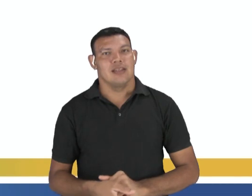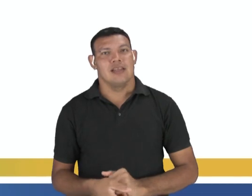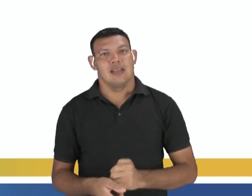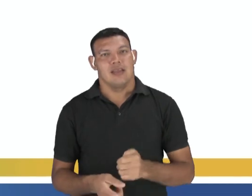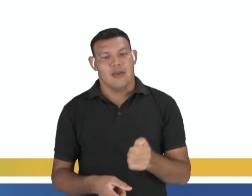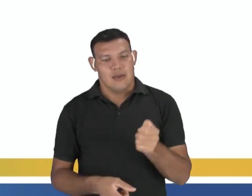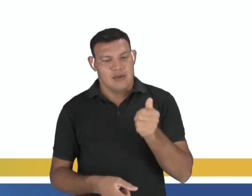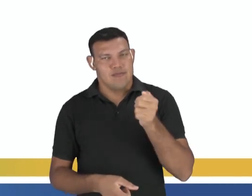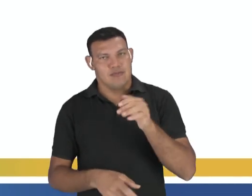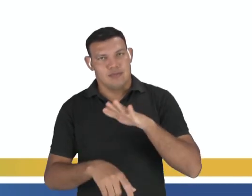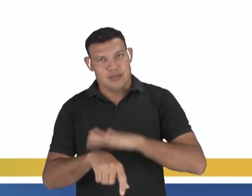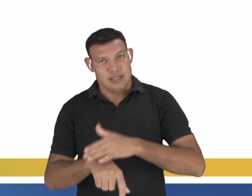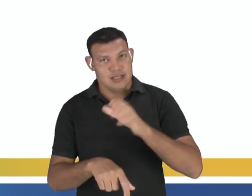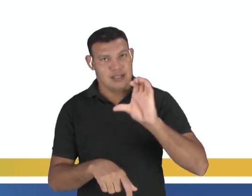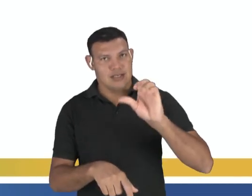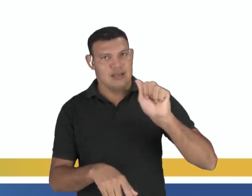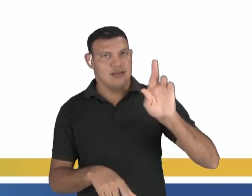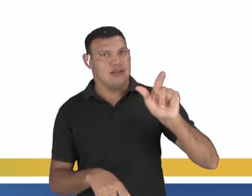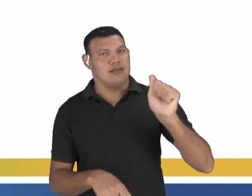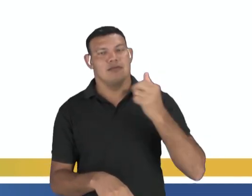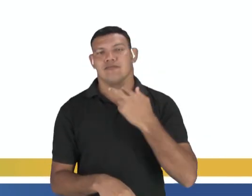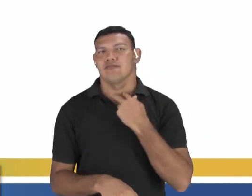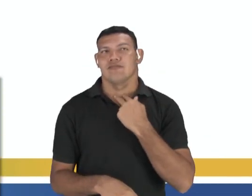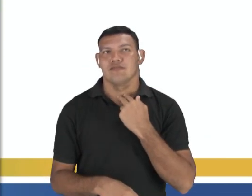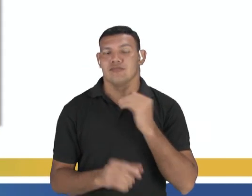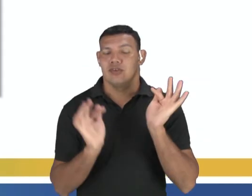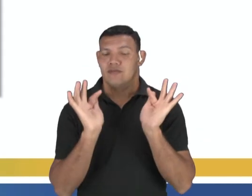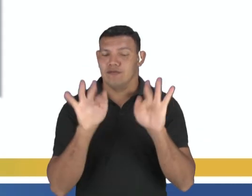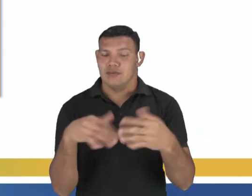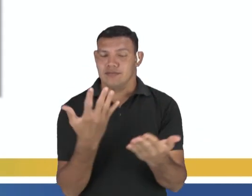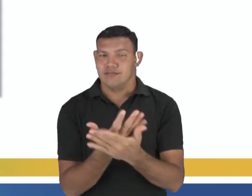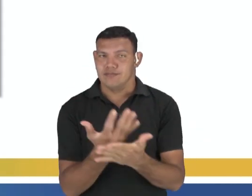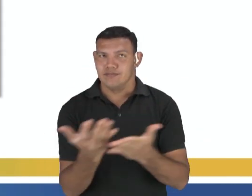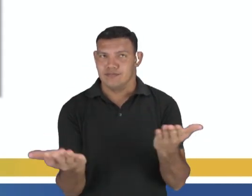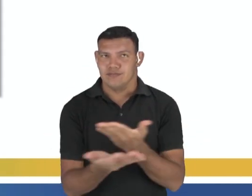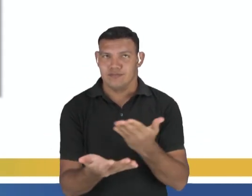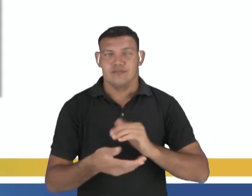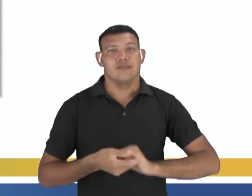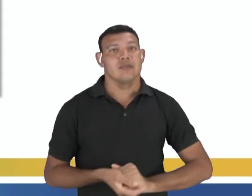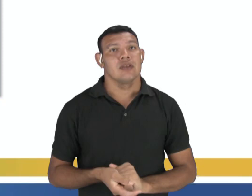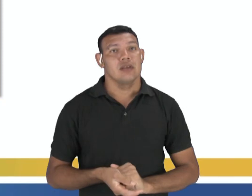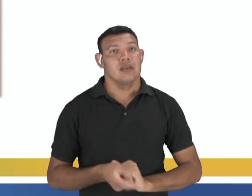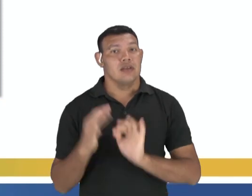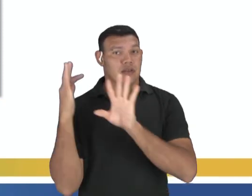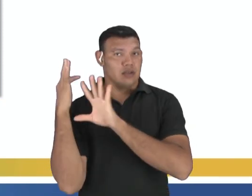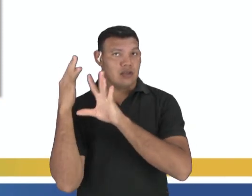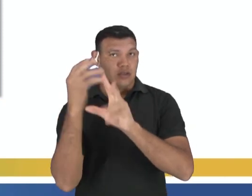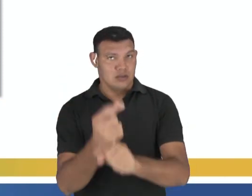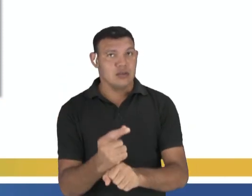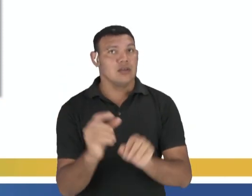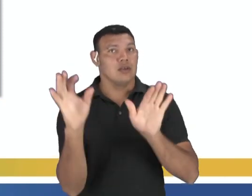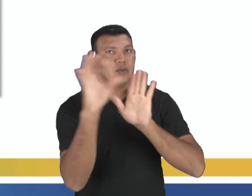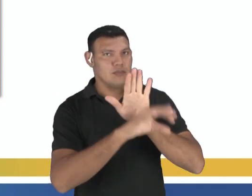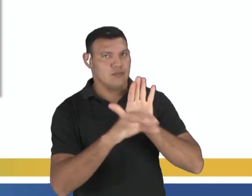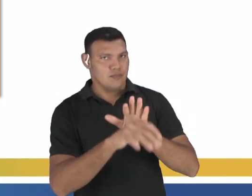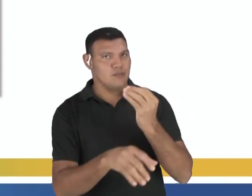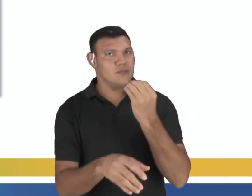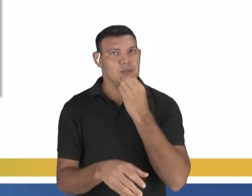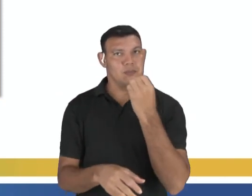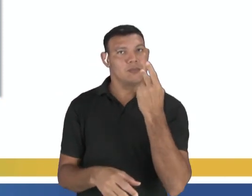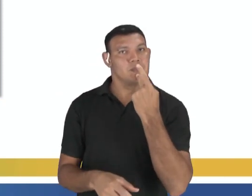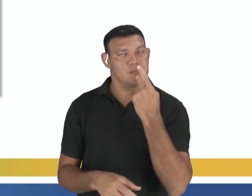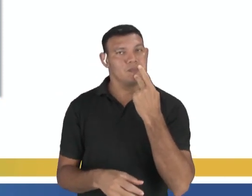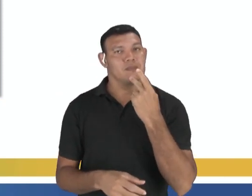certinho? Então, finalizando nossa aula de hoje, nós retomamos o conteúdo de